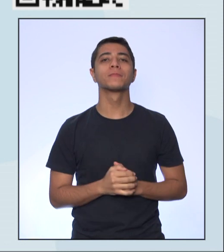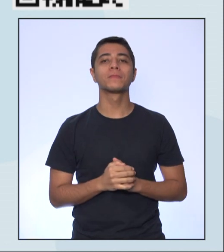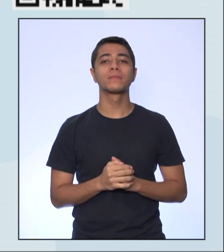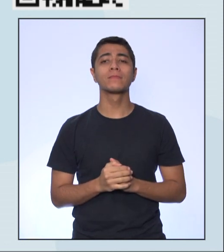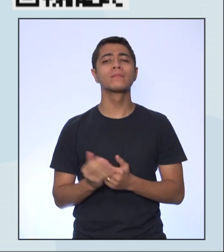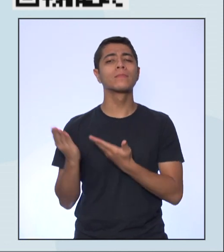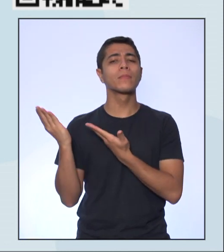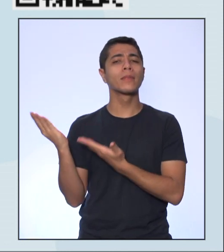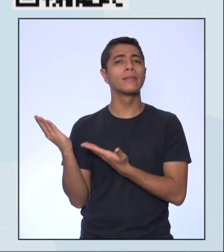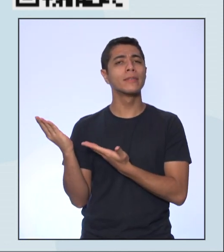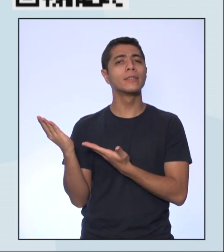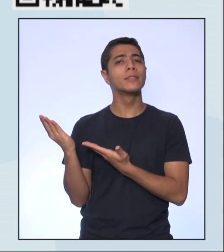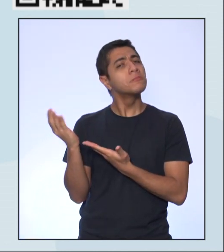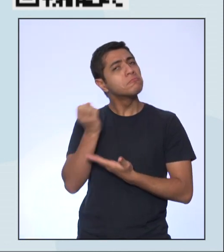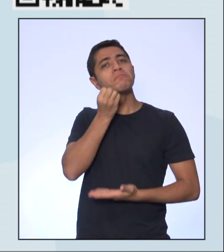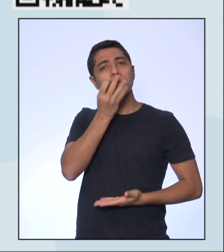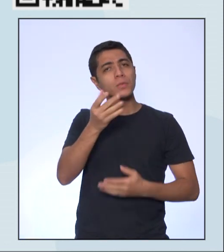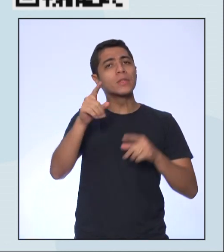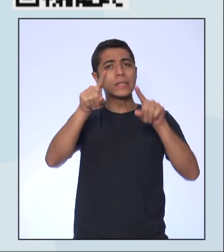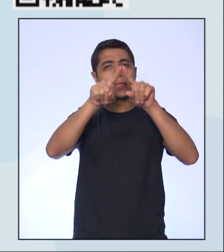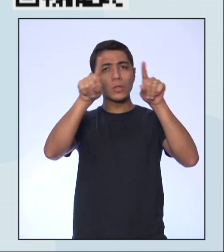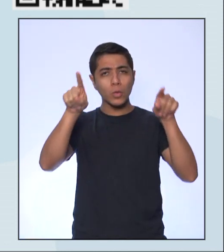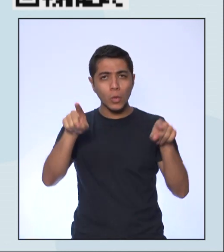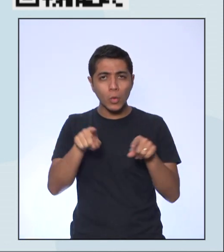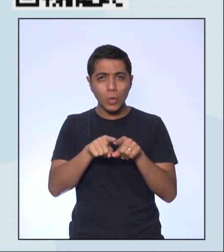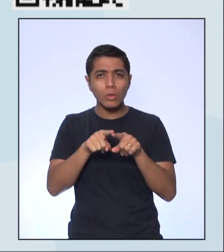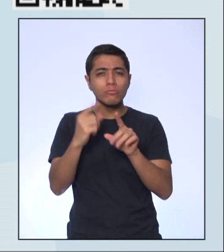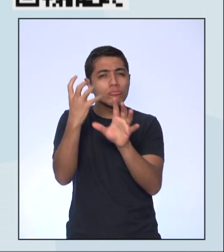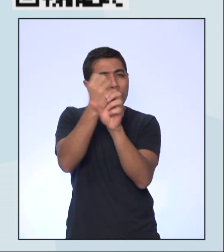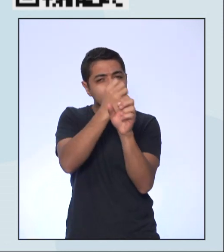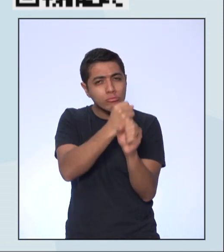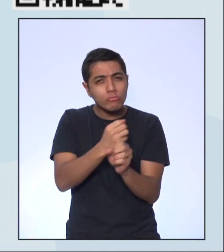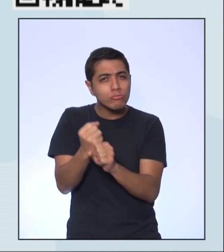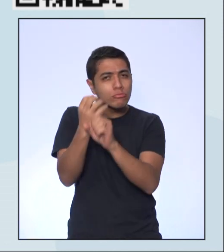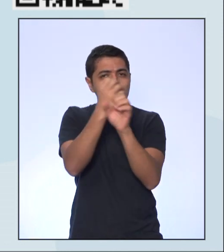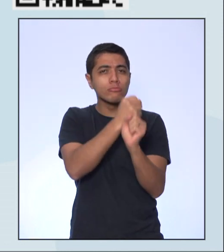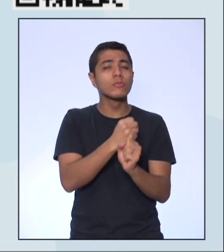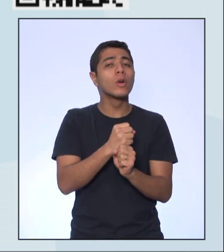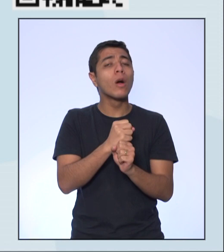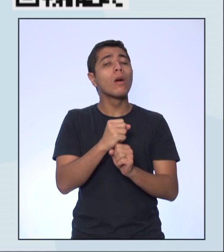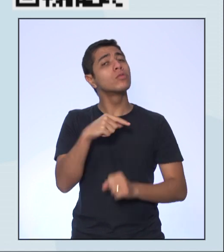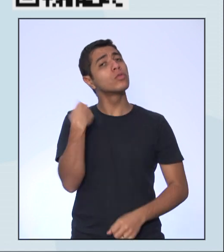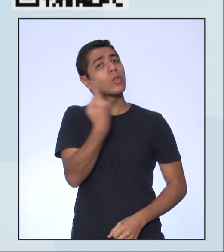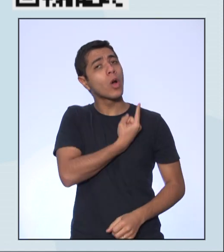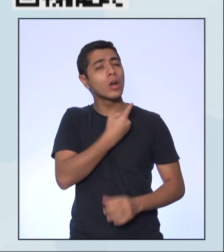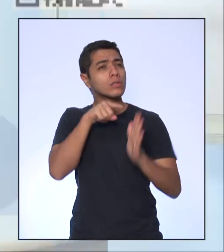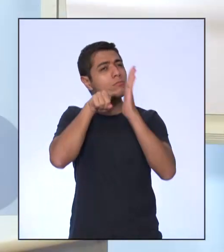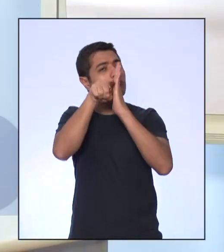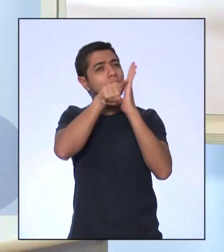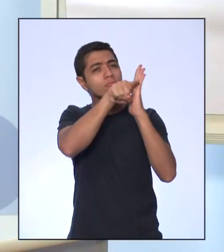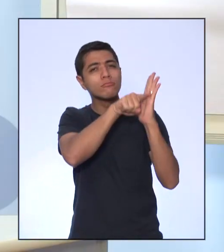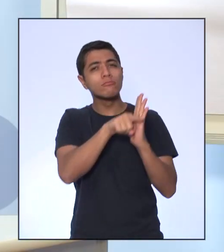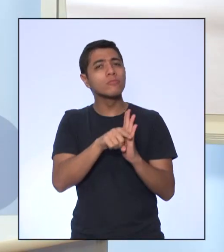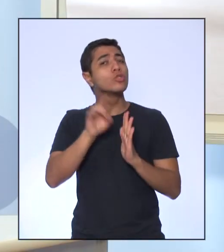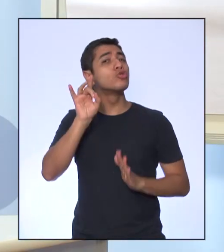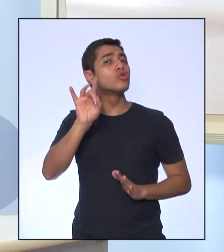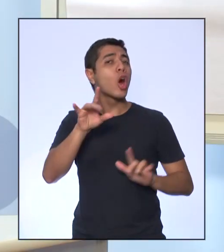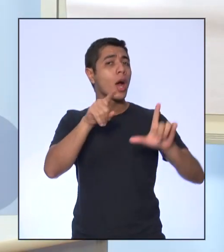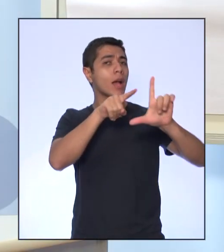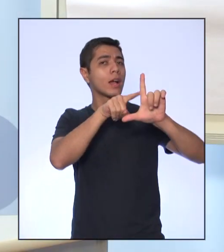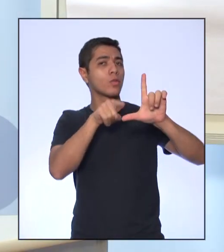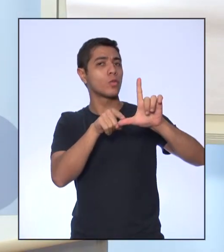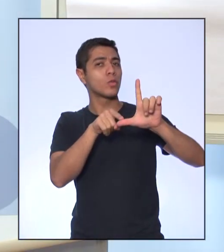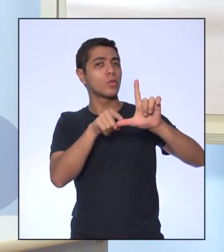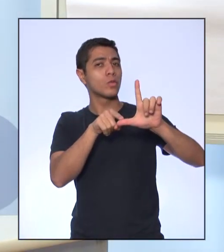do circulo trigonométrico nós olhamos apenas para esses ângulos que não são poucos lá então temos que olhar muito